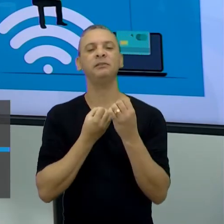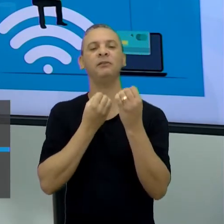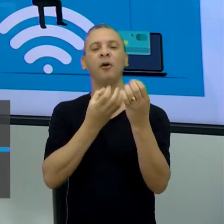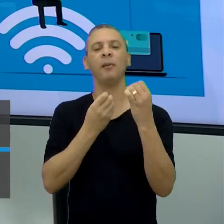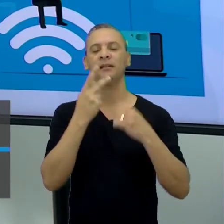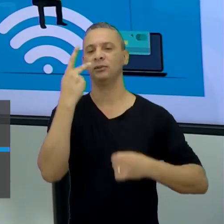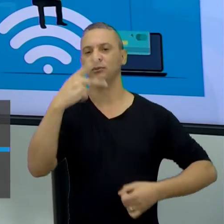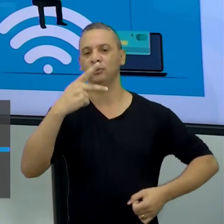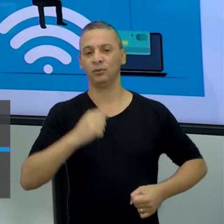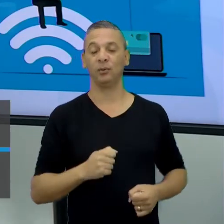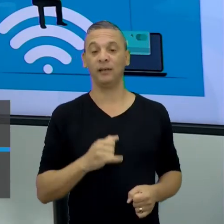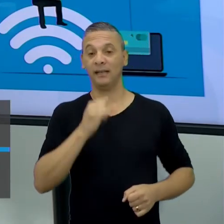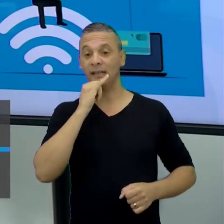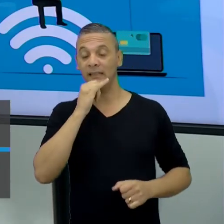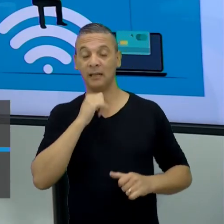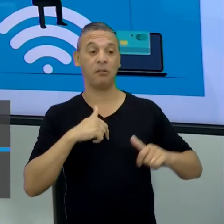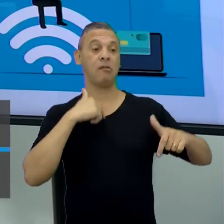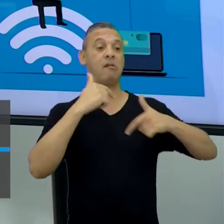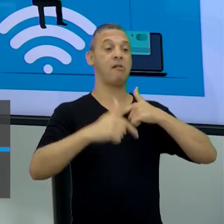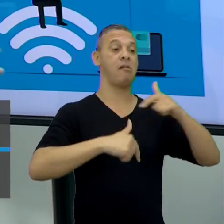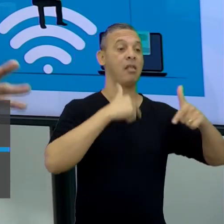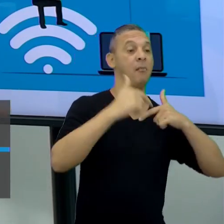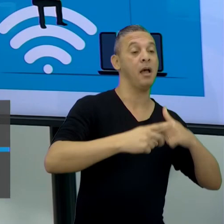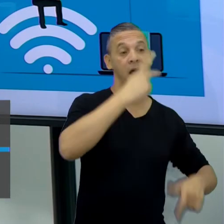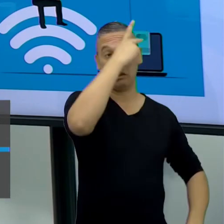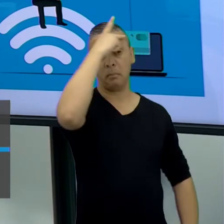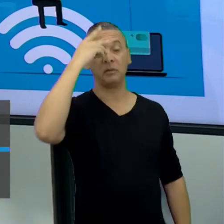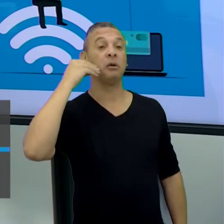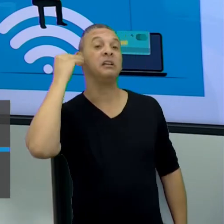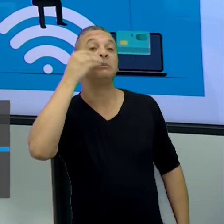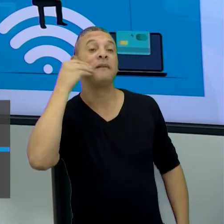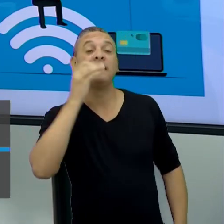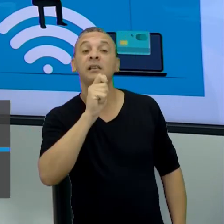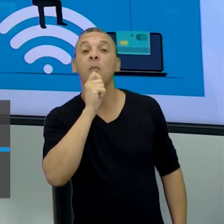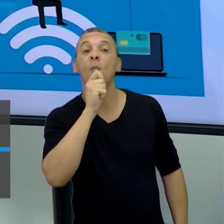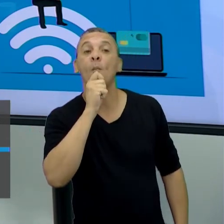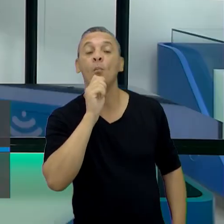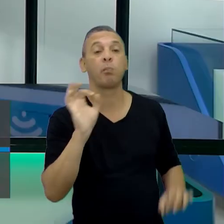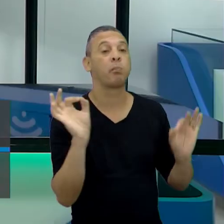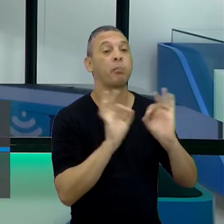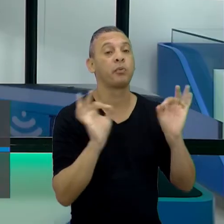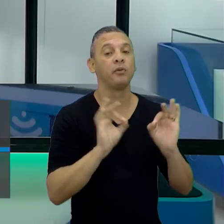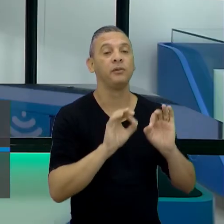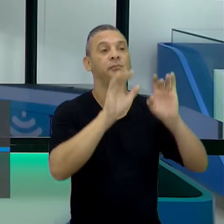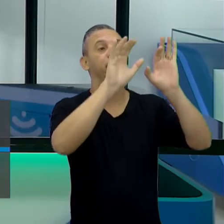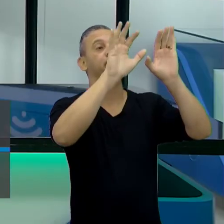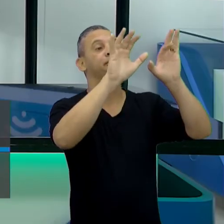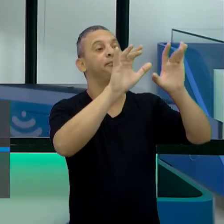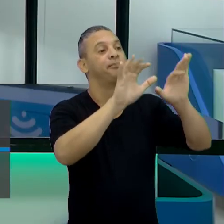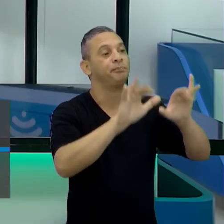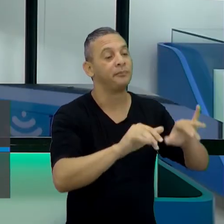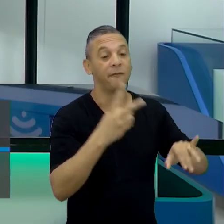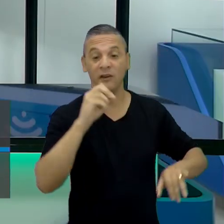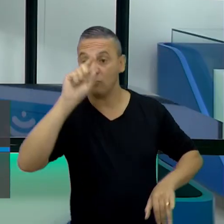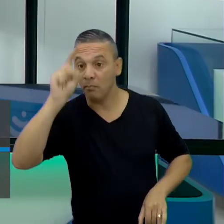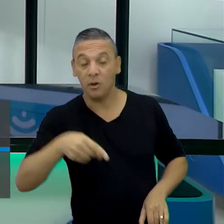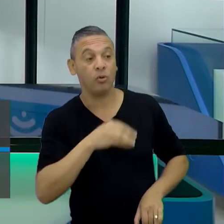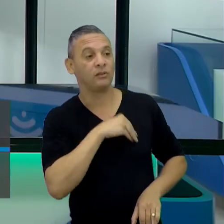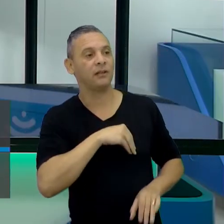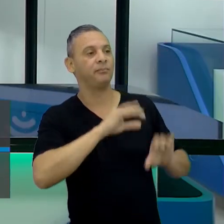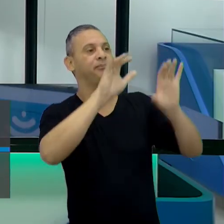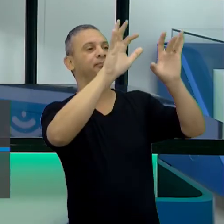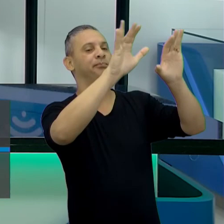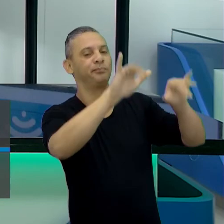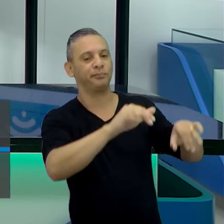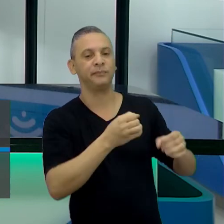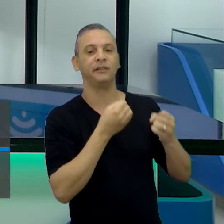assim, emprego para quem não tem experiência, não tem informação nenhuma. Deixe seus dados. 20 mil reais por mês, deixe seus dados